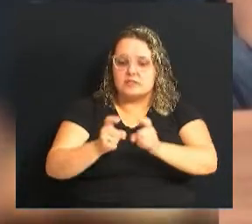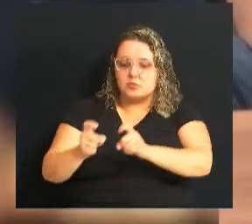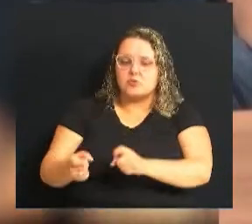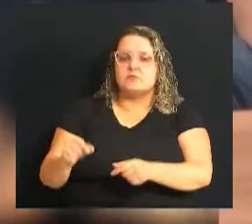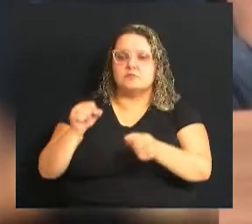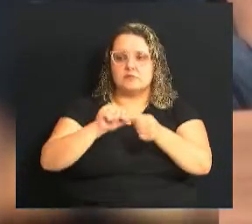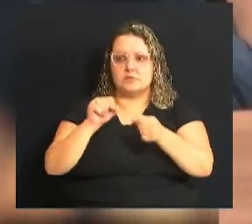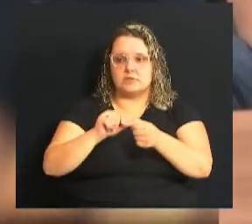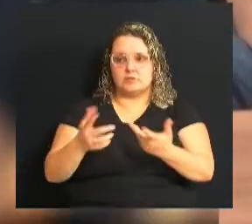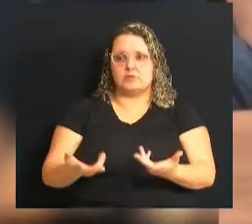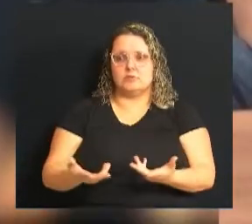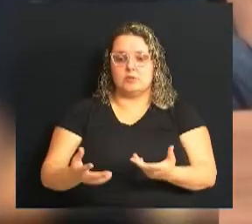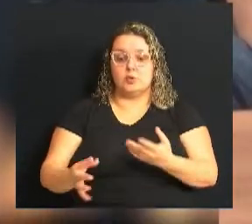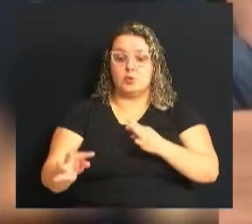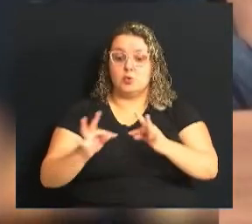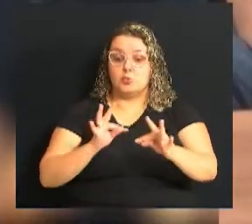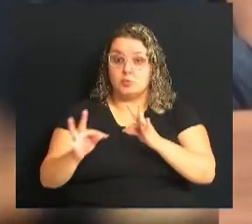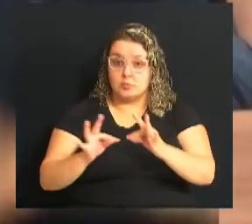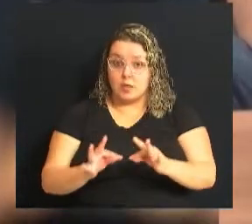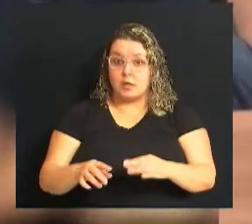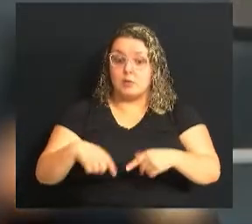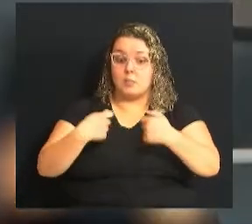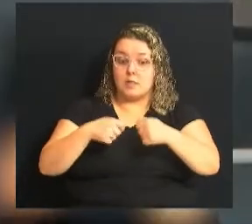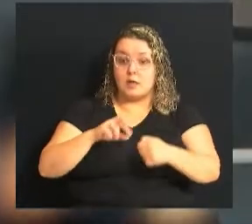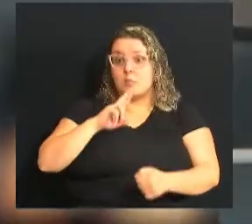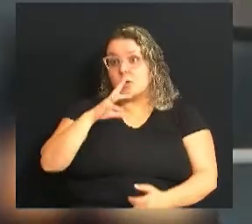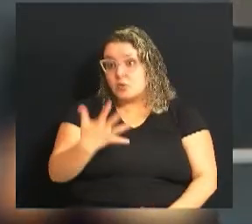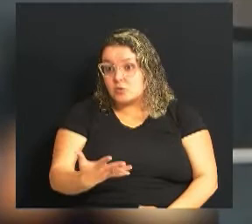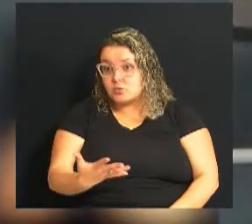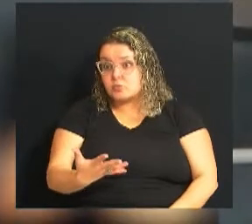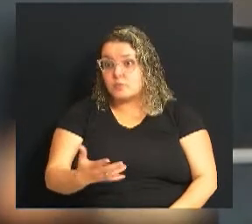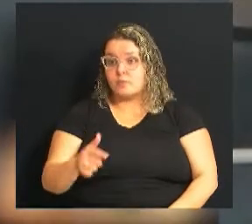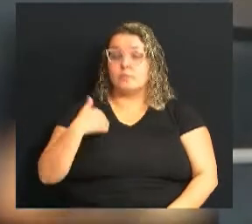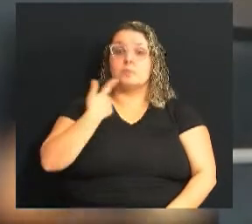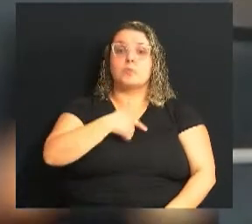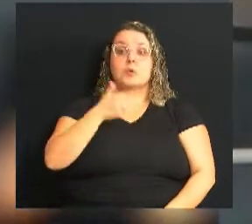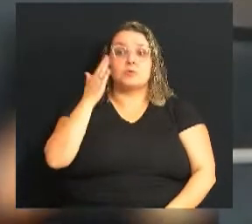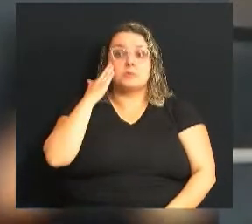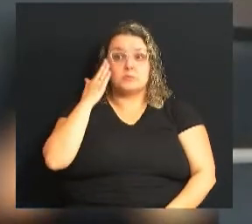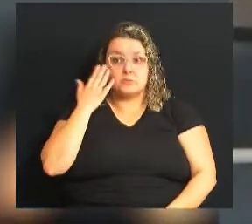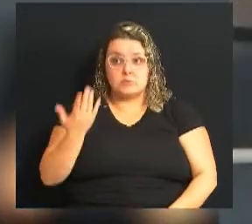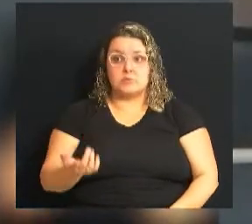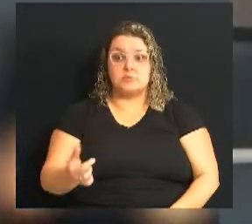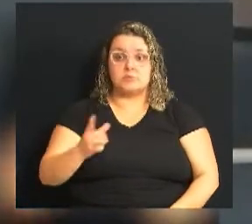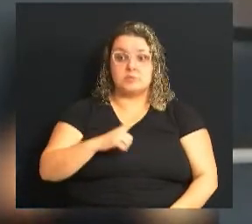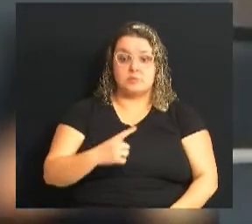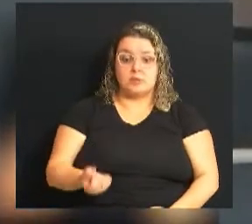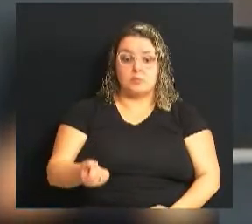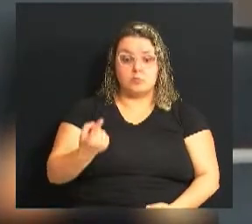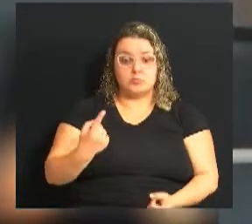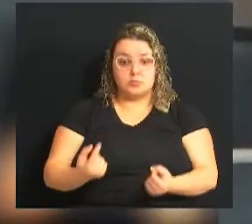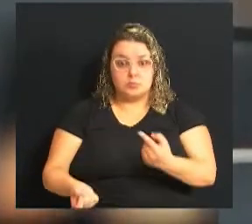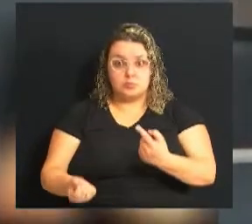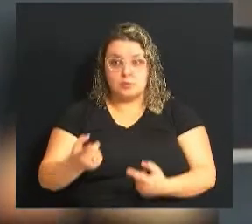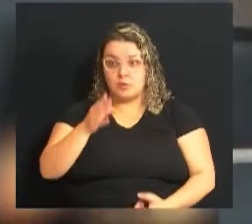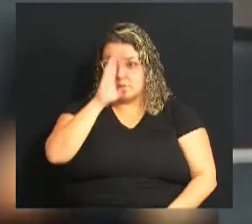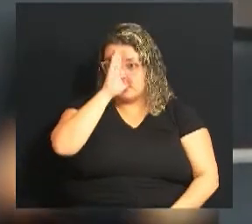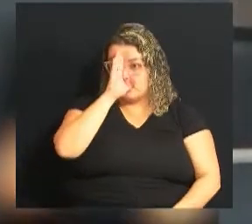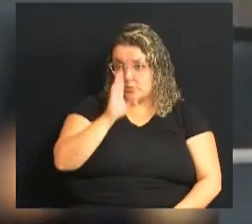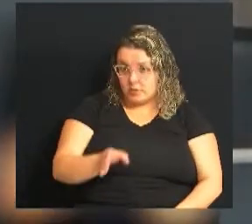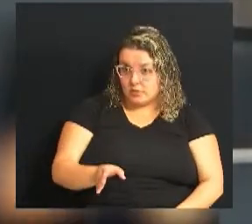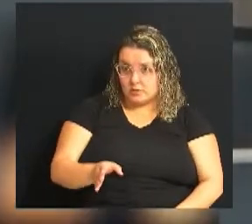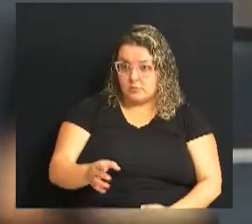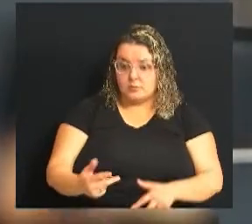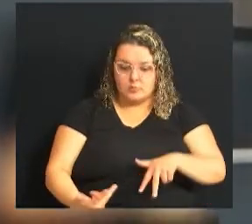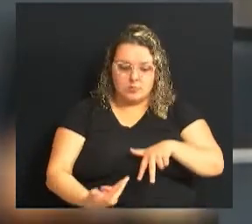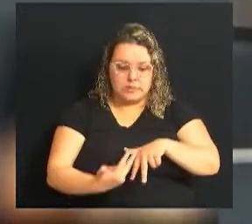ponto de vista técnico, é preciso solucionar isso. Nós sabemos que nós temos algumas, principalmente a parte de cirurgias